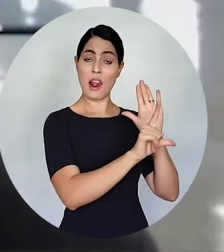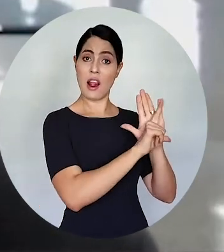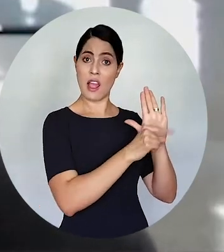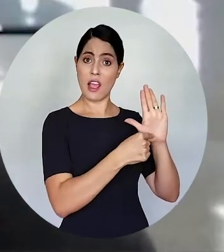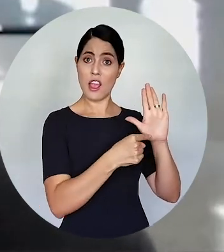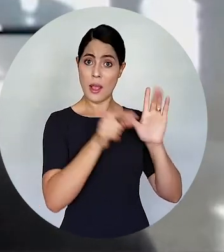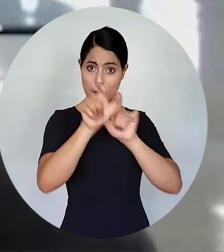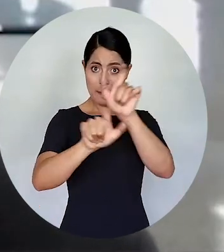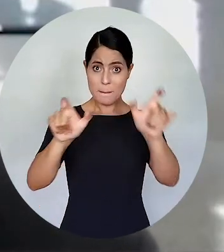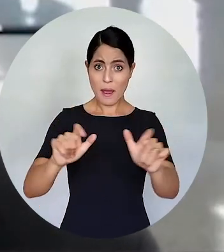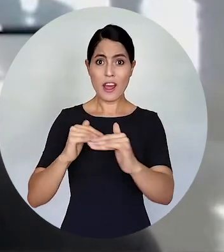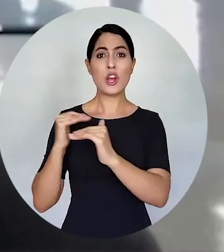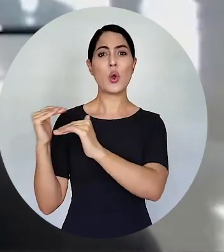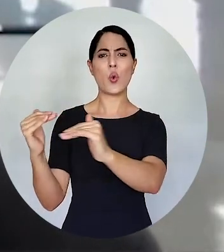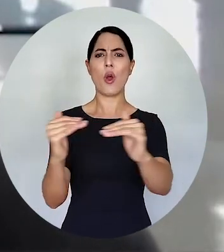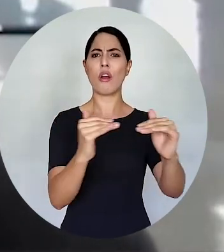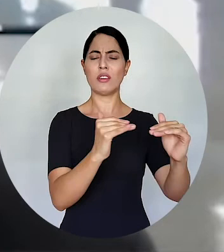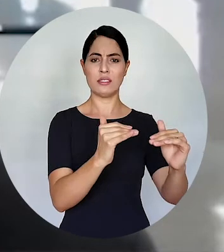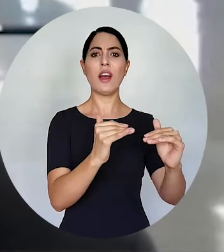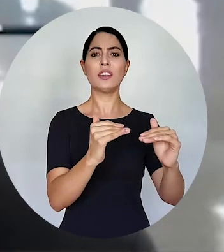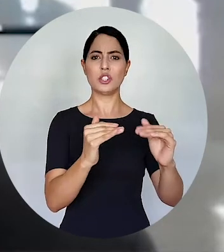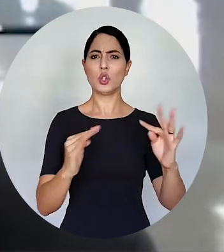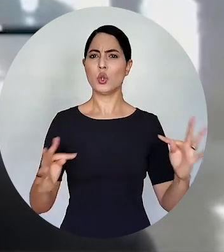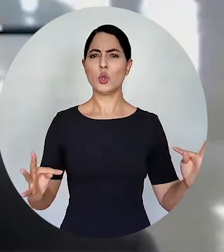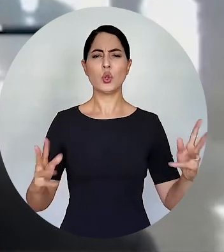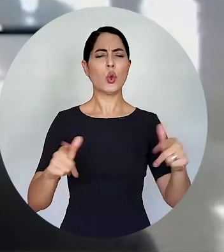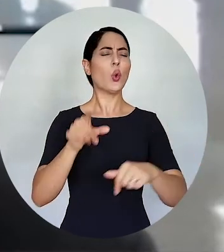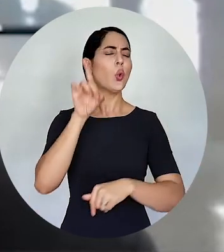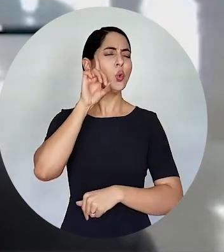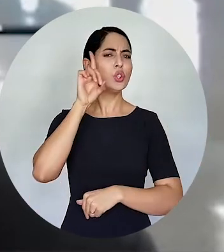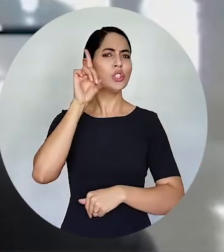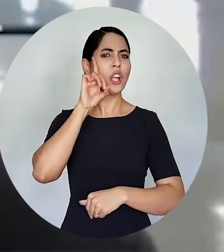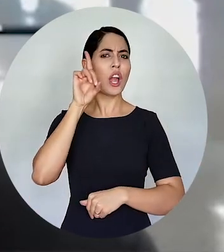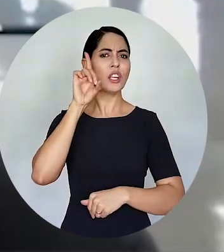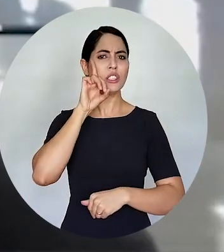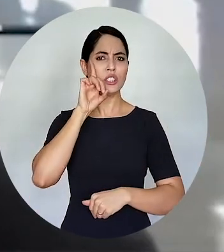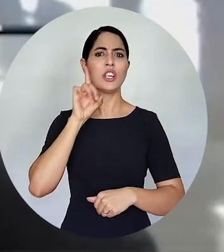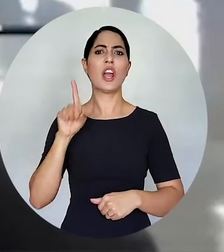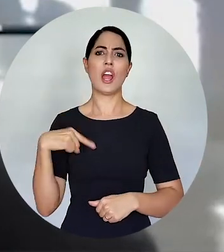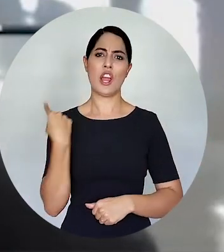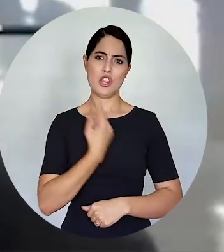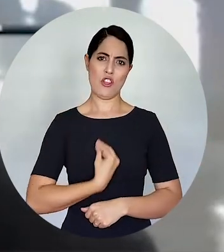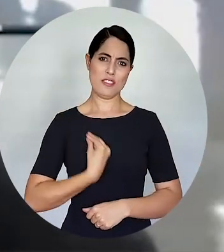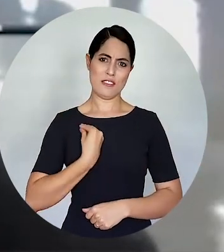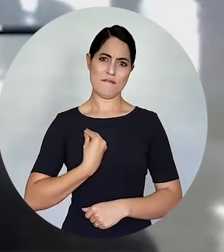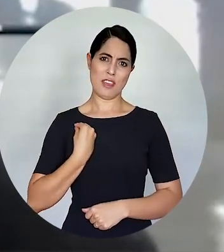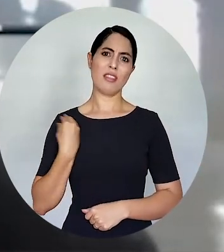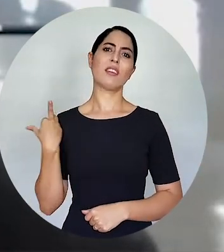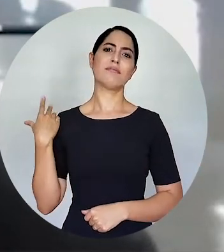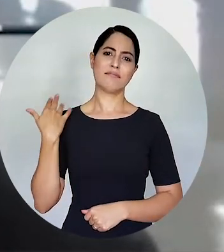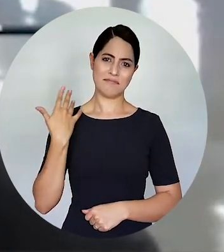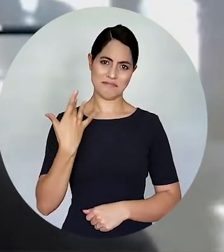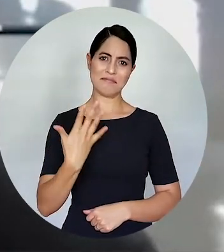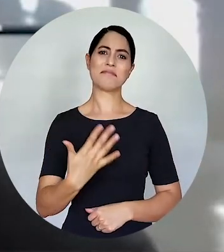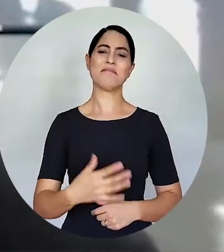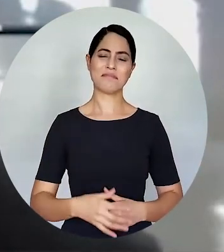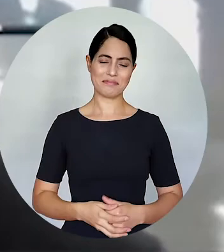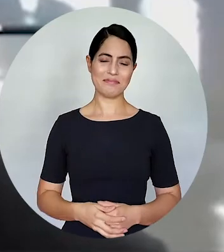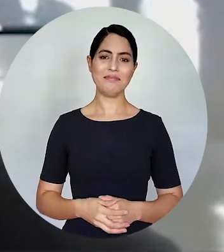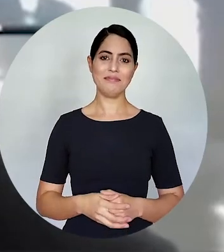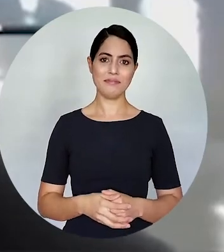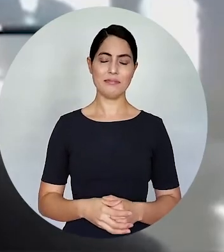somos iguais perante a lei, perante os homens, perante o dia a dia, perante a